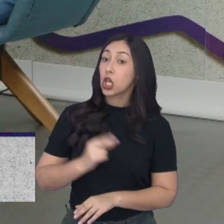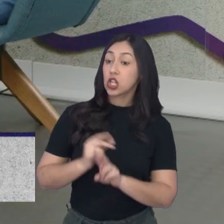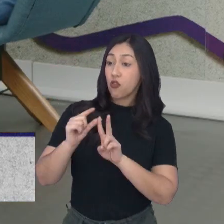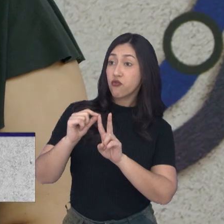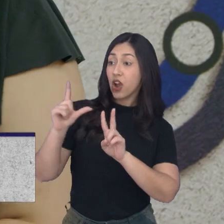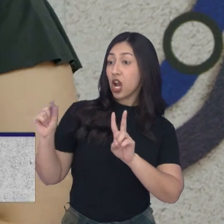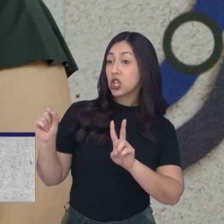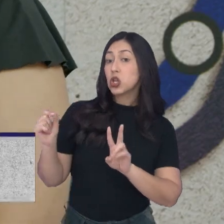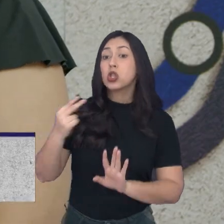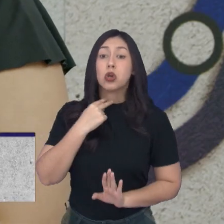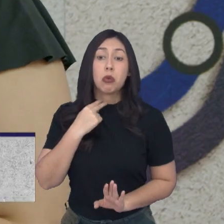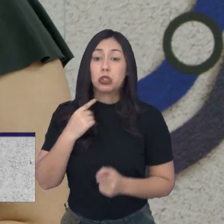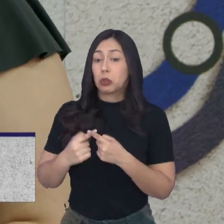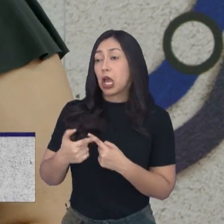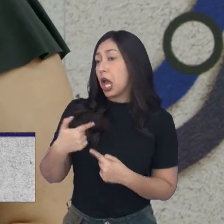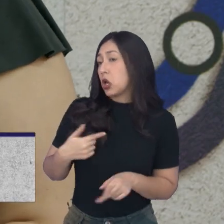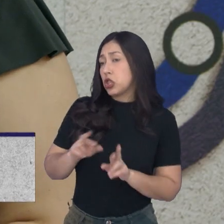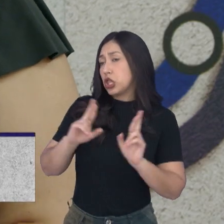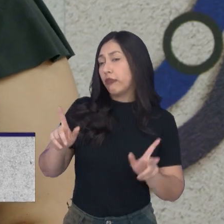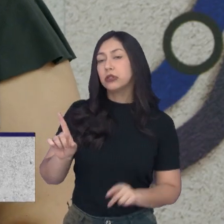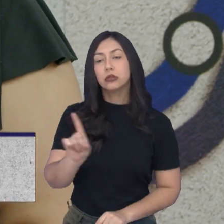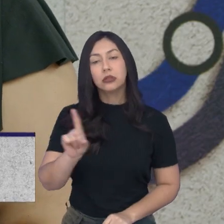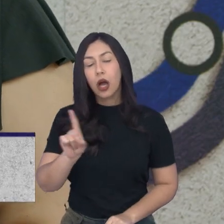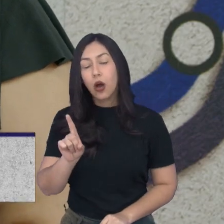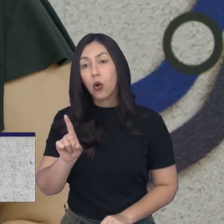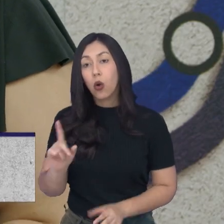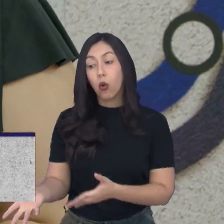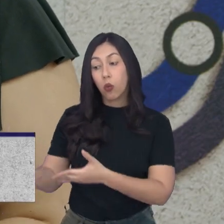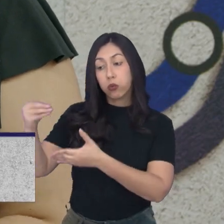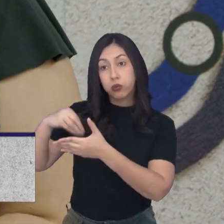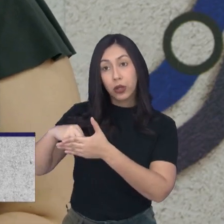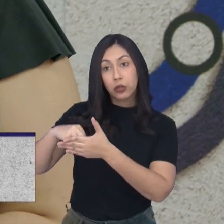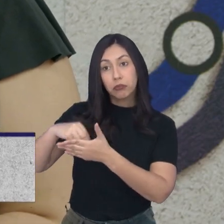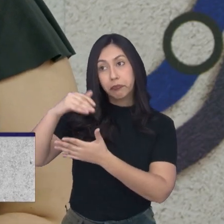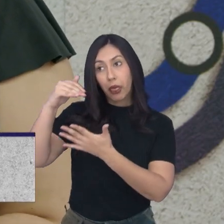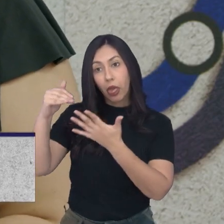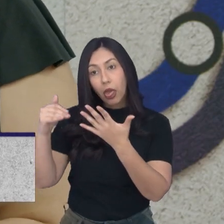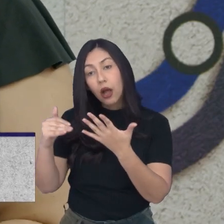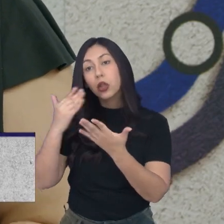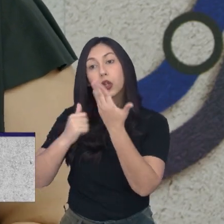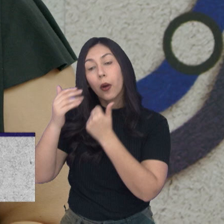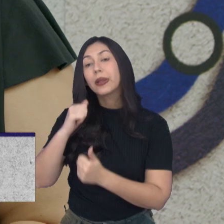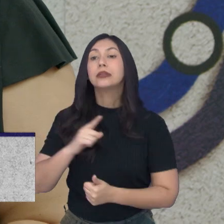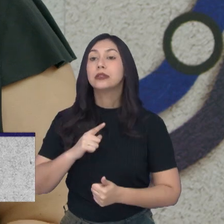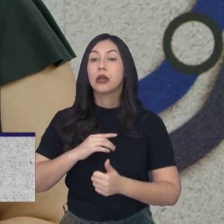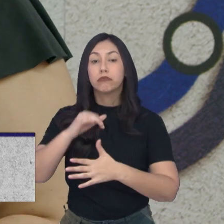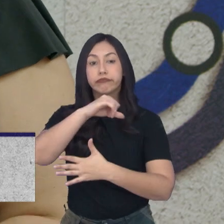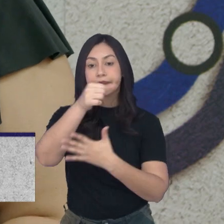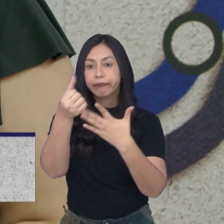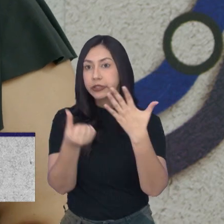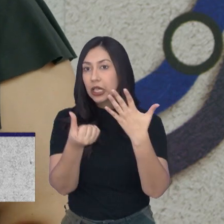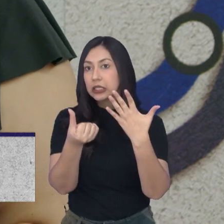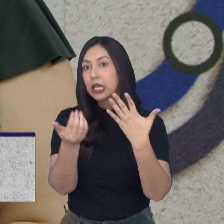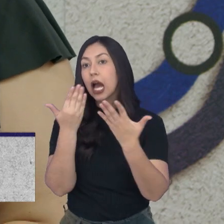consumir aquilo porque ela não é vegana, mas é o contrário, né? Dentro da cadeia alimentar, Existem 6 tipos de alimentos que o vegano